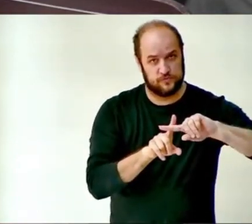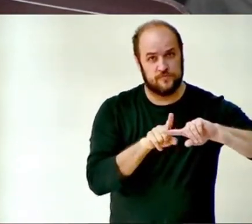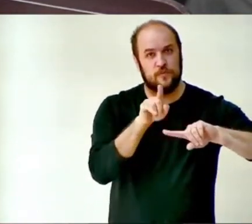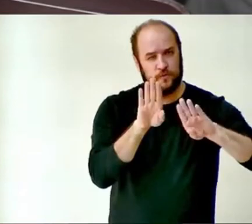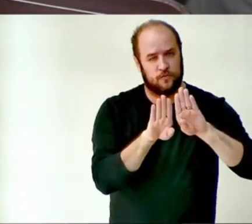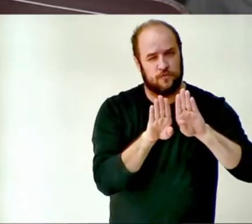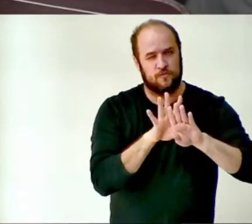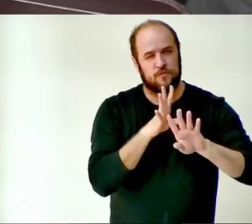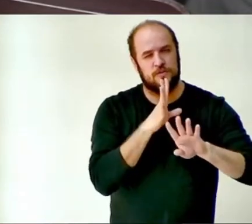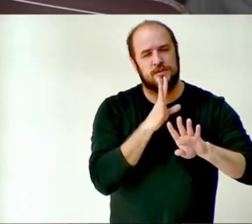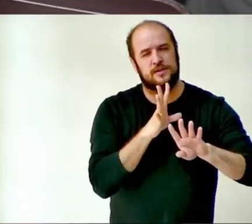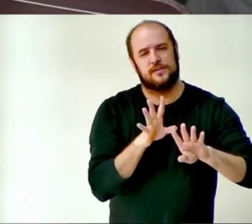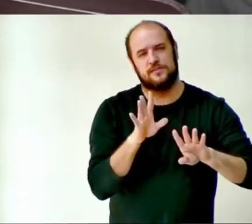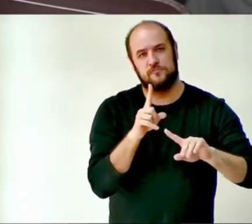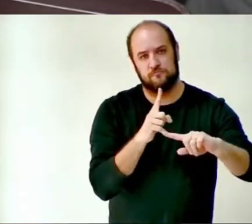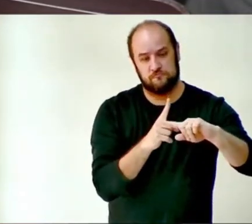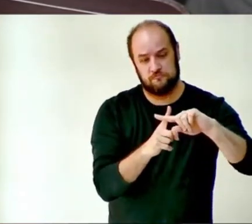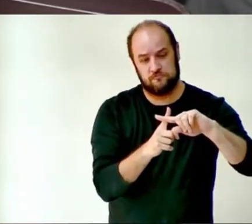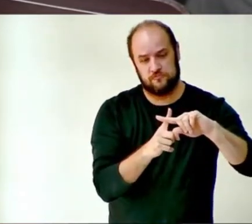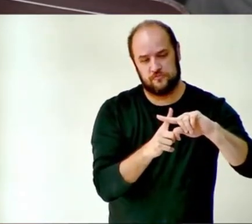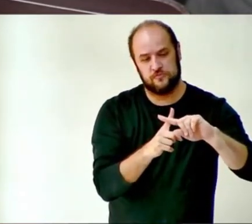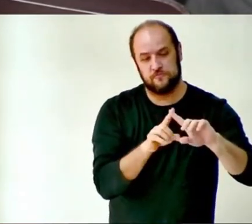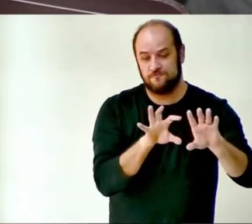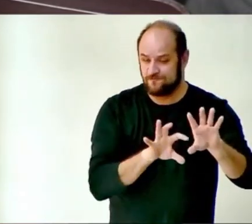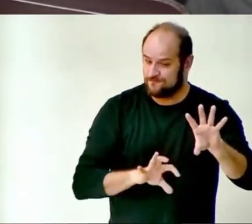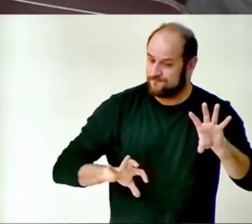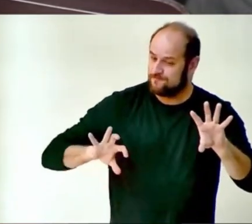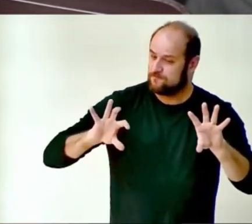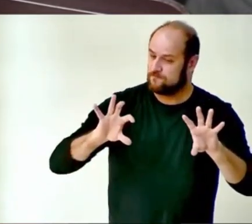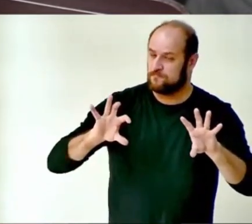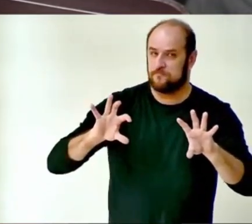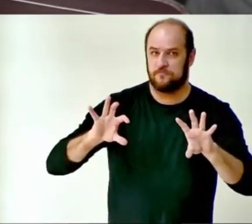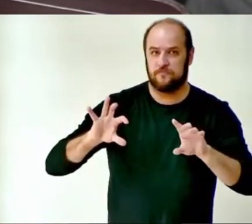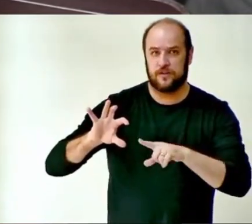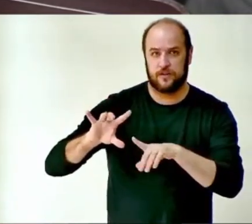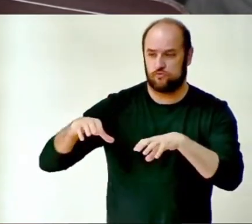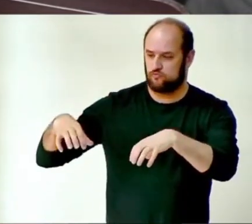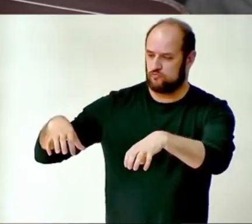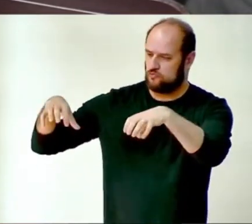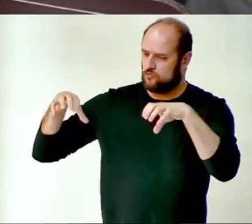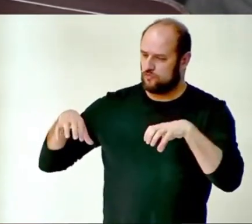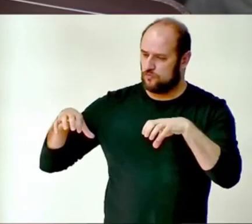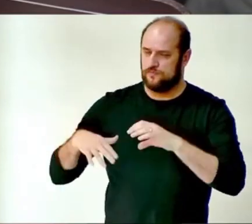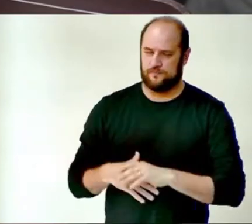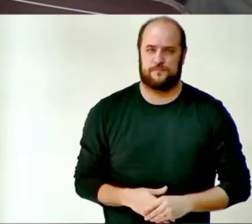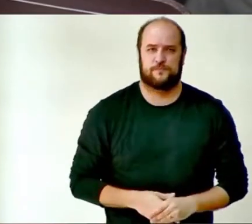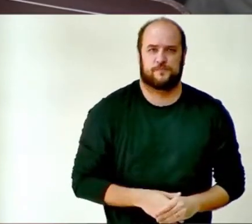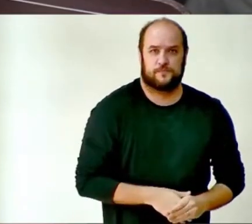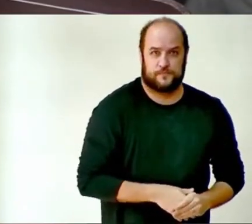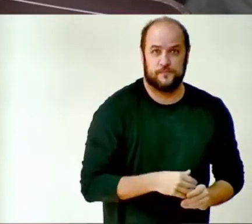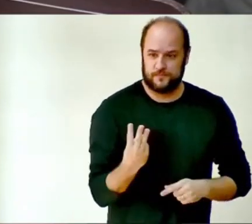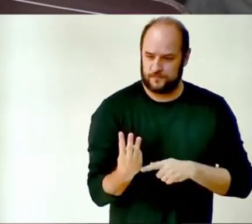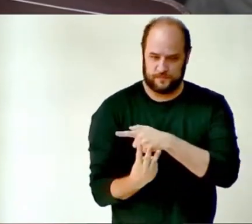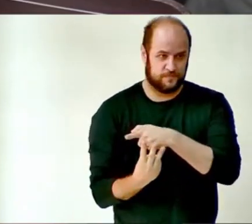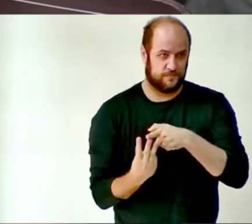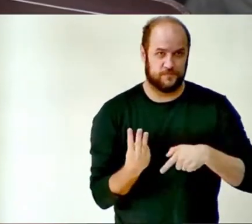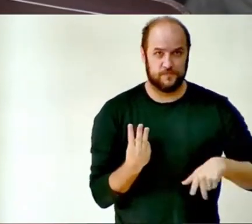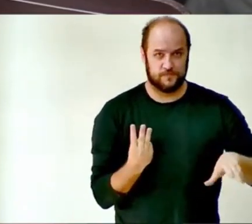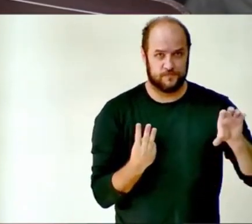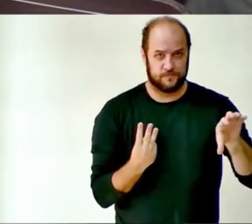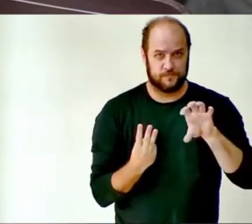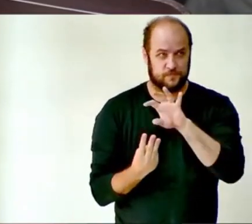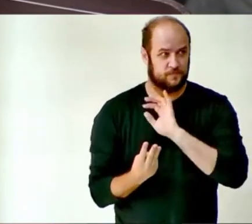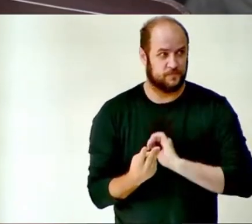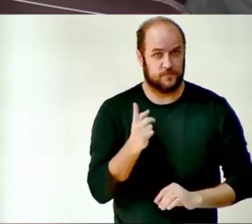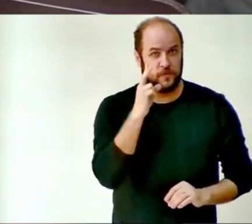sabem como é que se faz uma cruz. E no lado da cruz, um trono. Então, se você olhar aqui